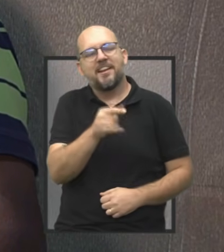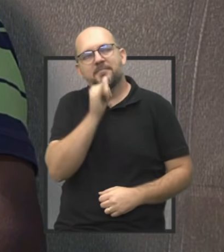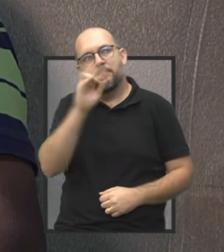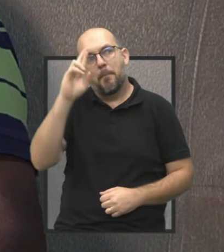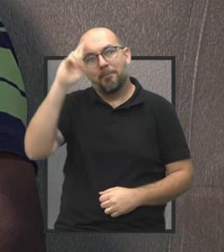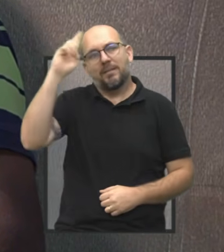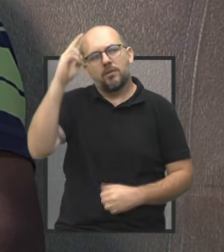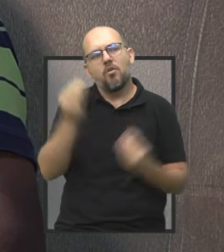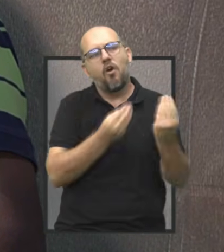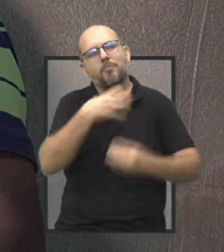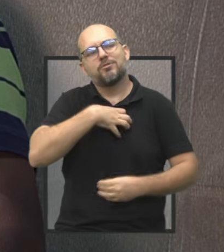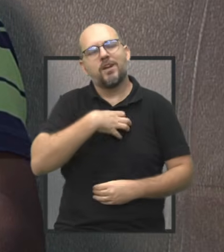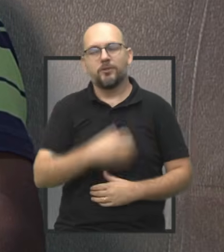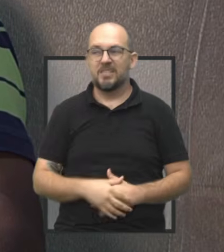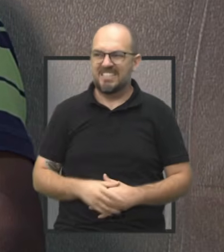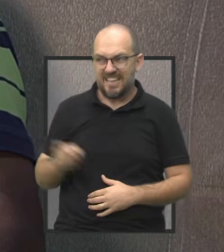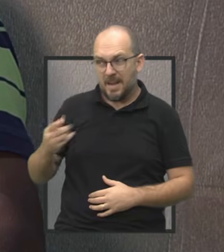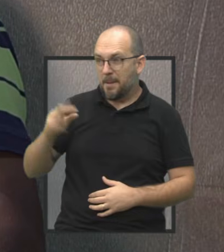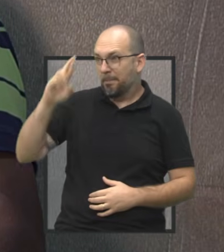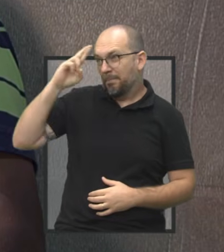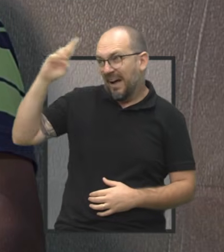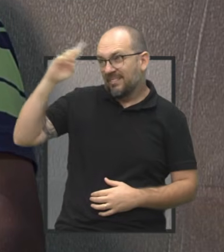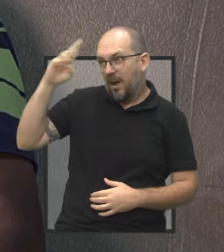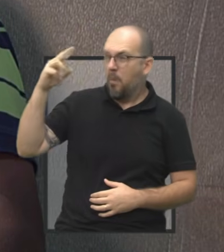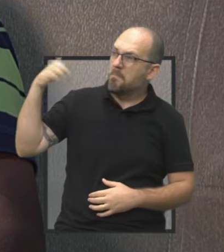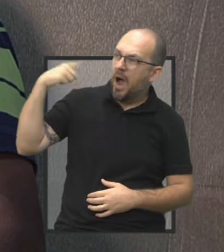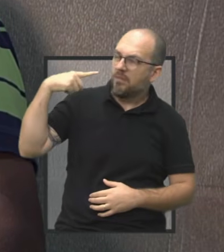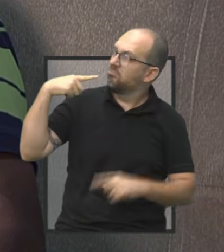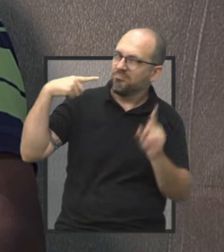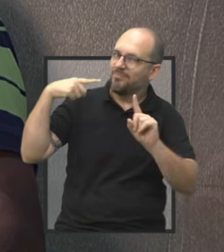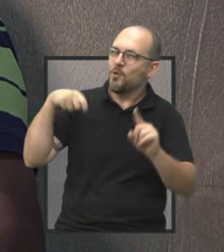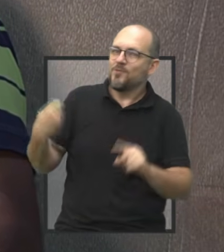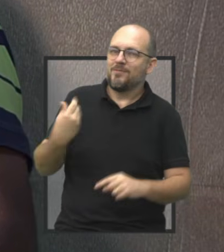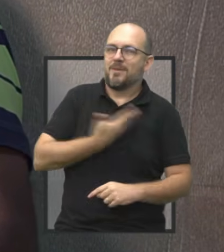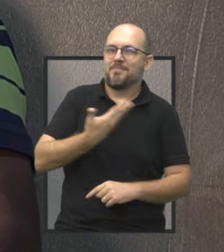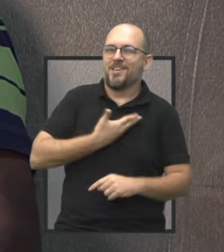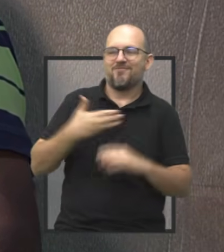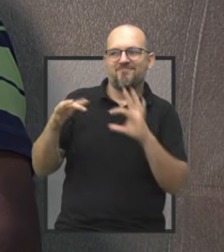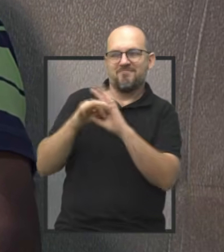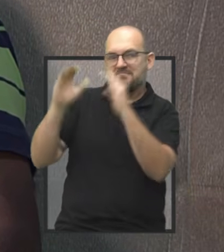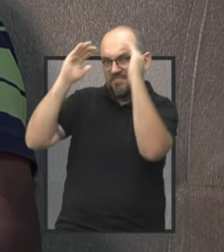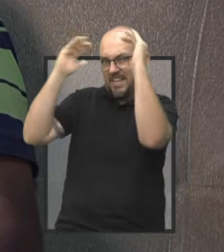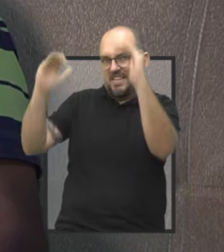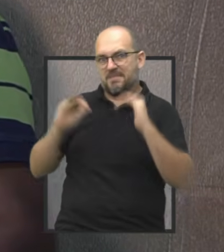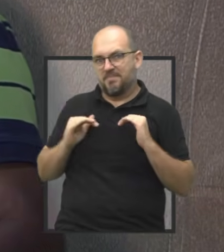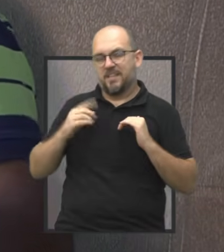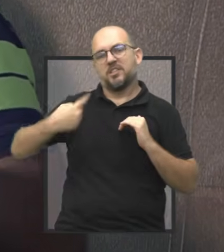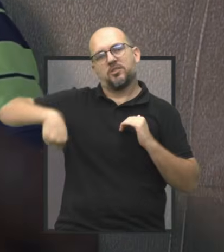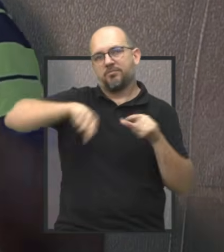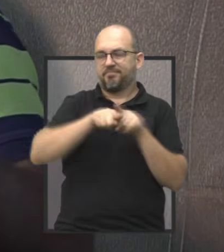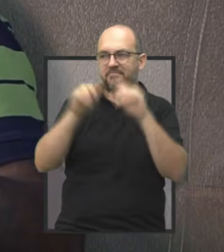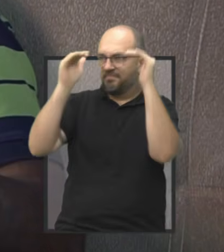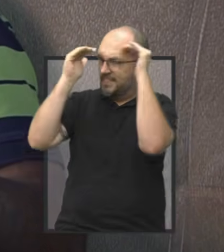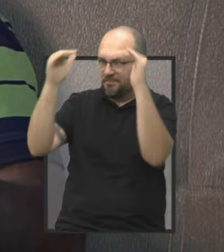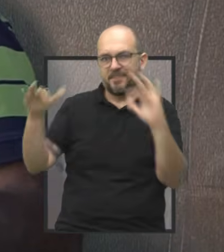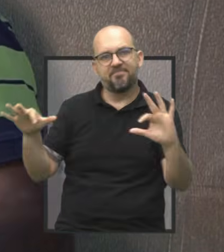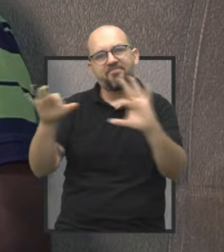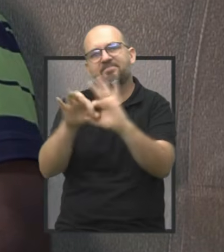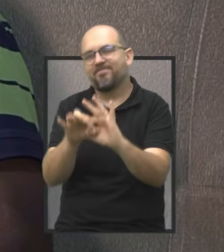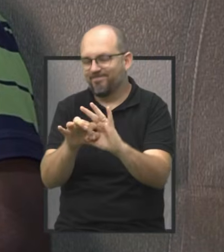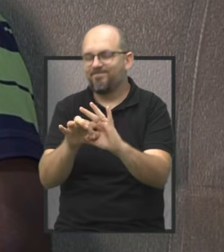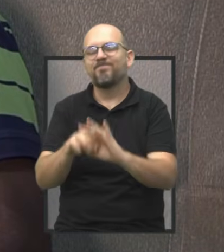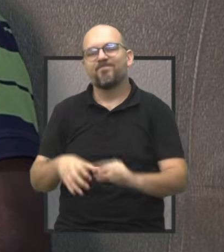patrão? Patrão e amigo, mesma coisa. Entende? Tanto ele respeitava a gente, como a gente respeitava